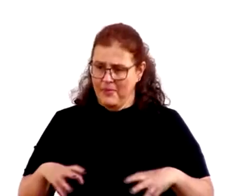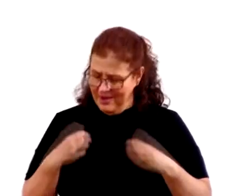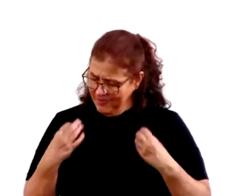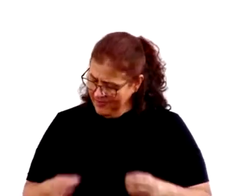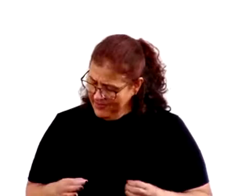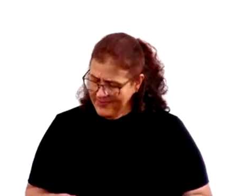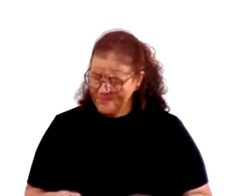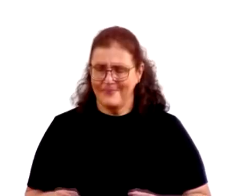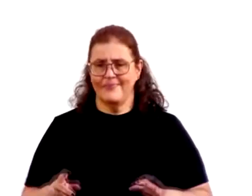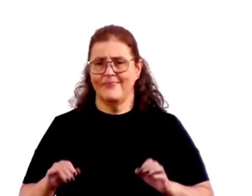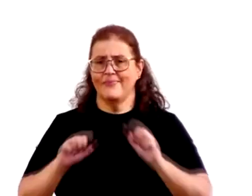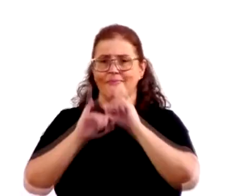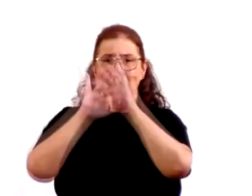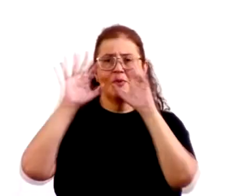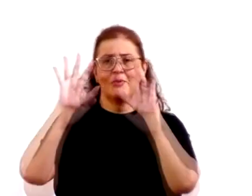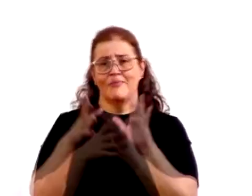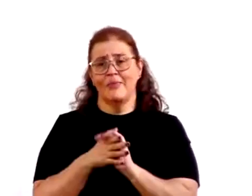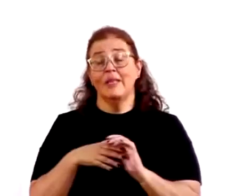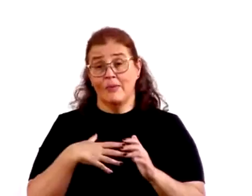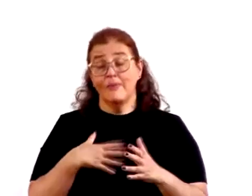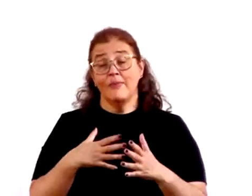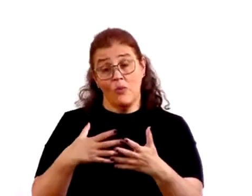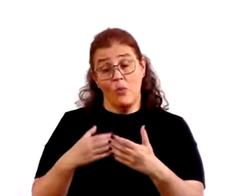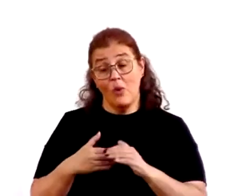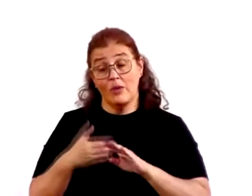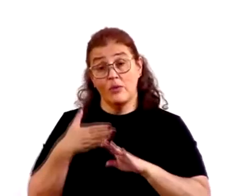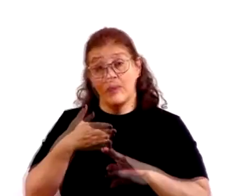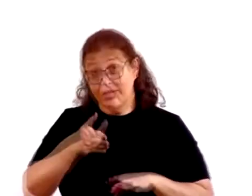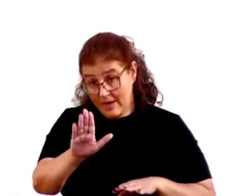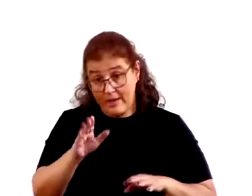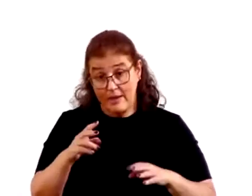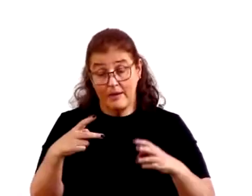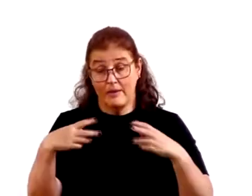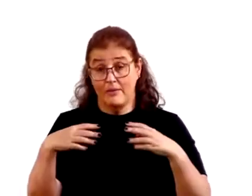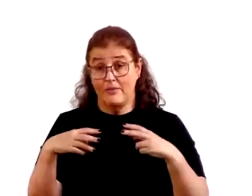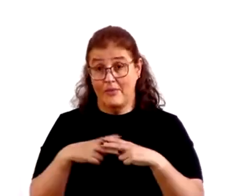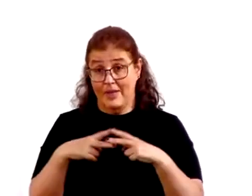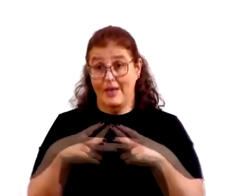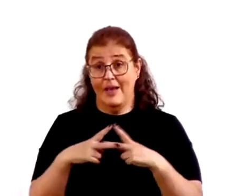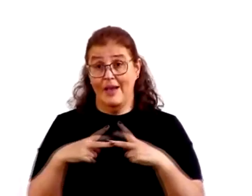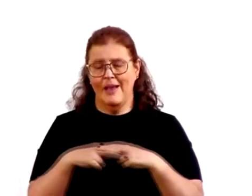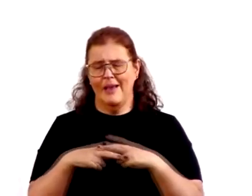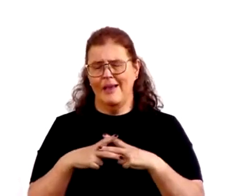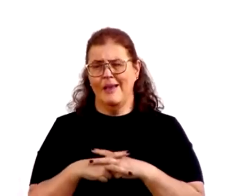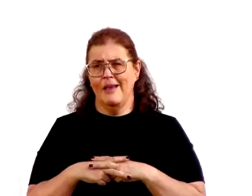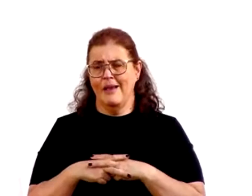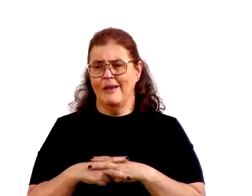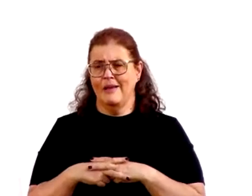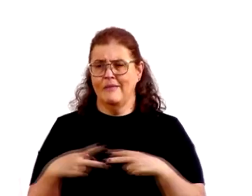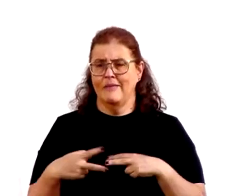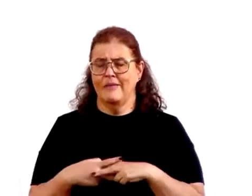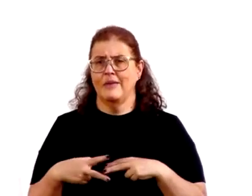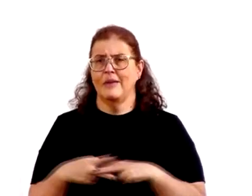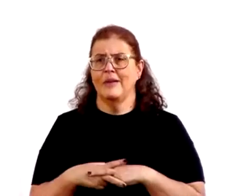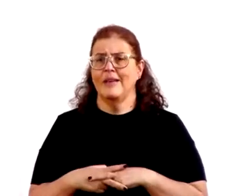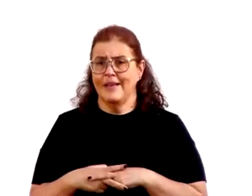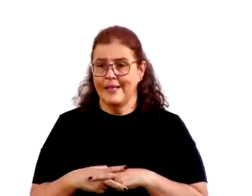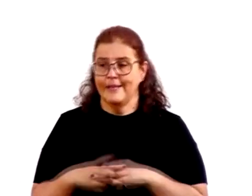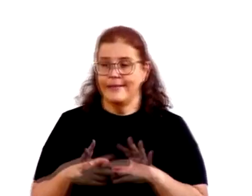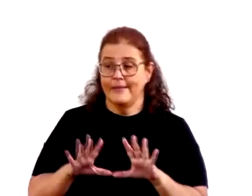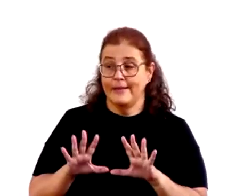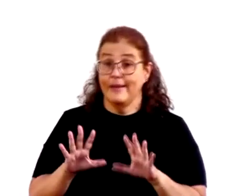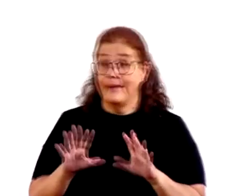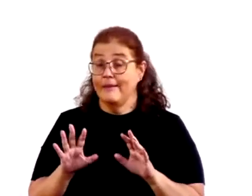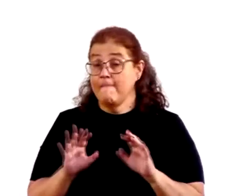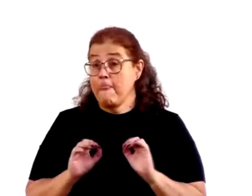terrível. Então todas as vezes que um rei saía, ficava a expectativa de vitória. Agora